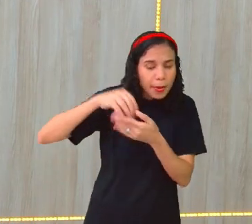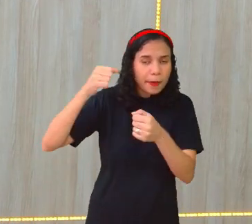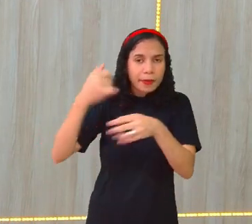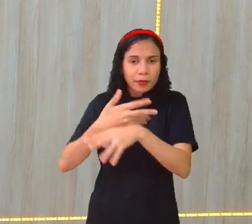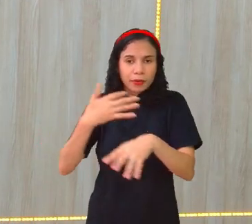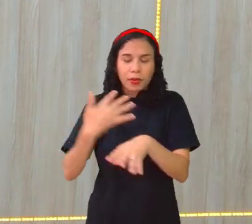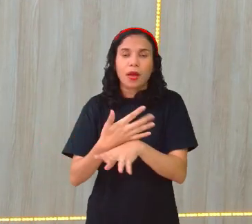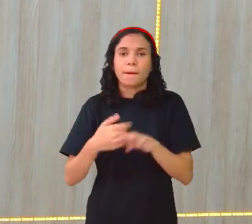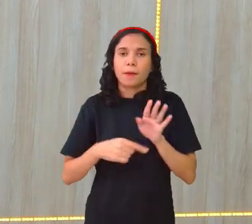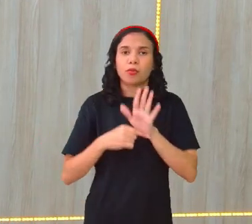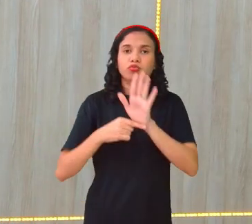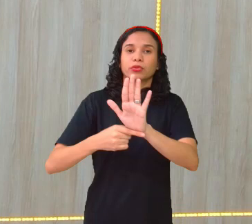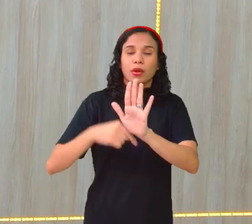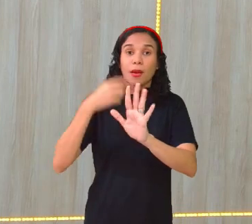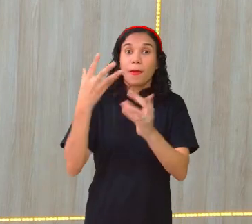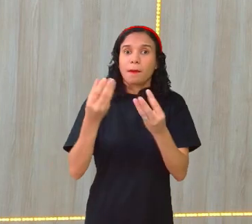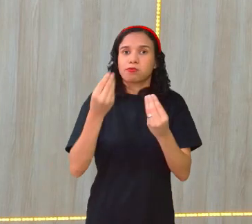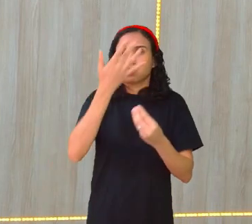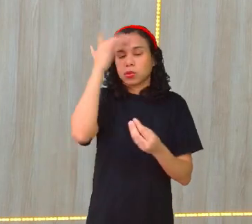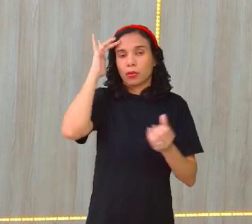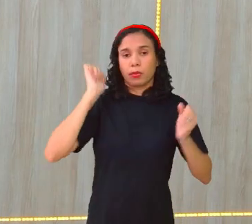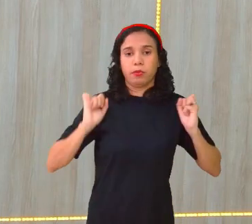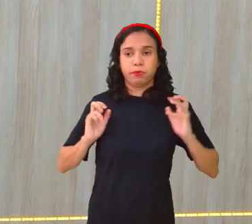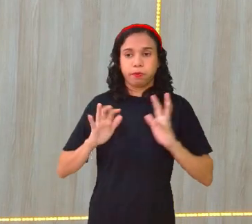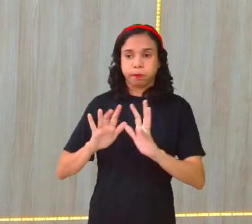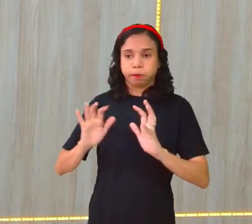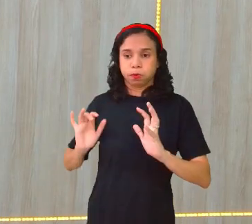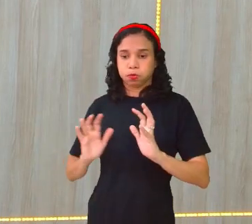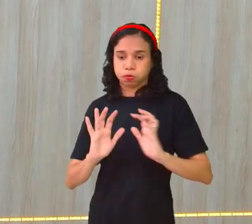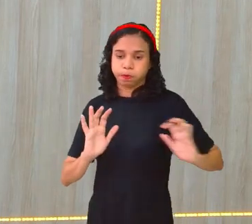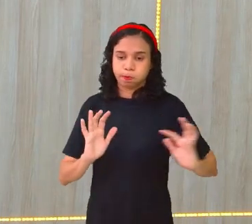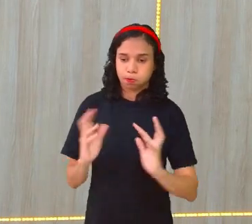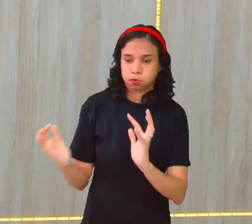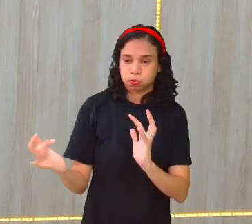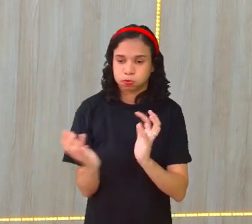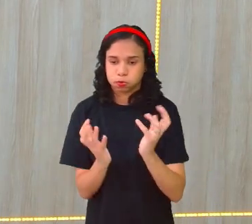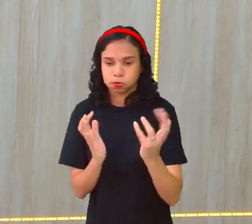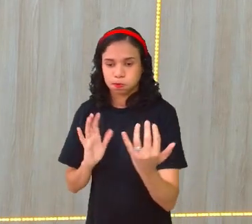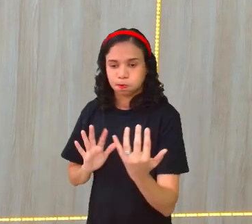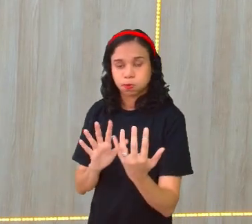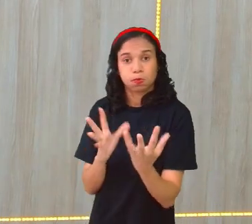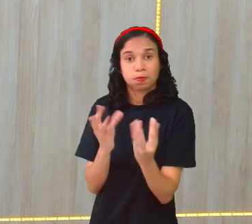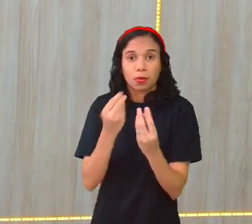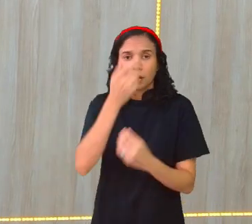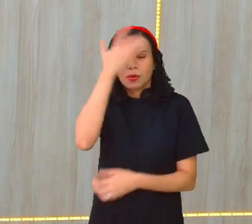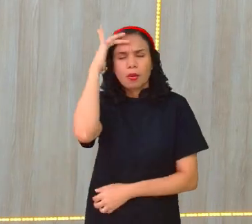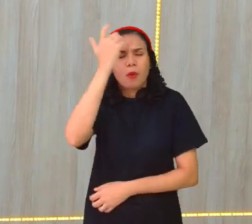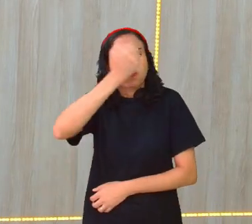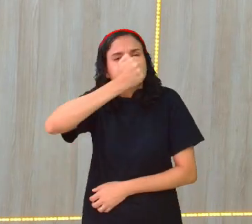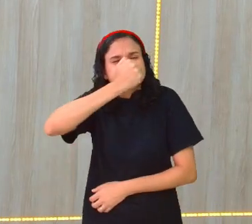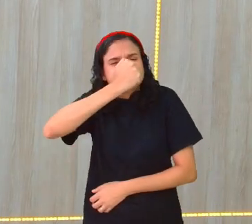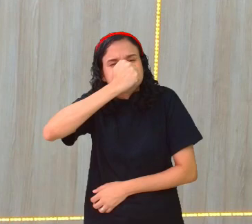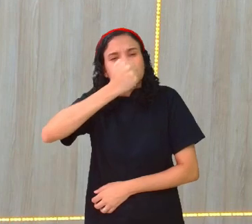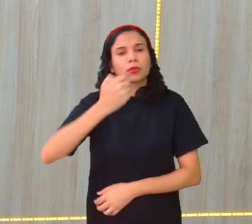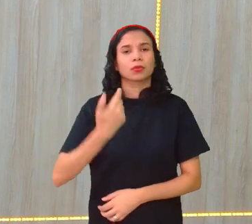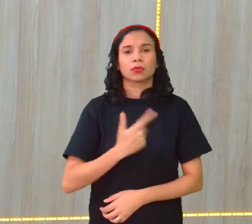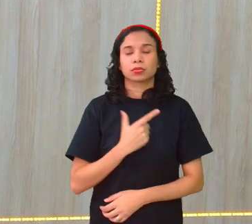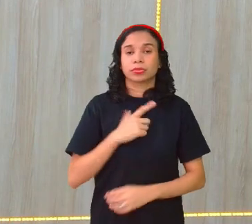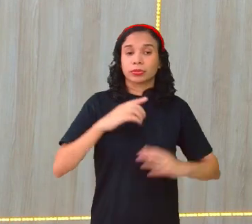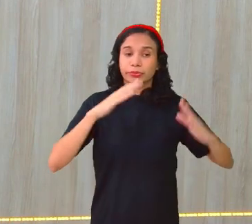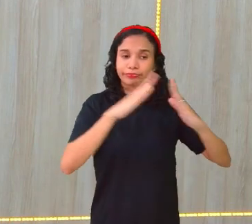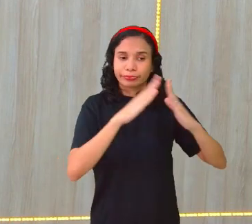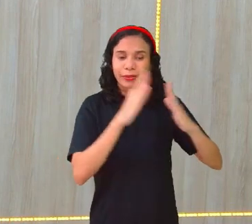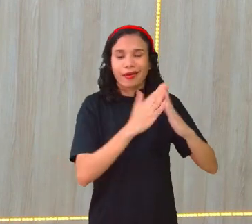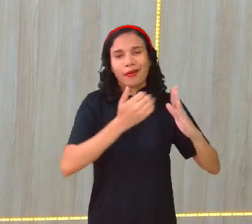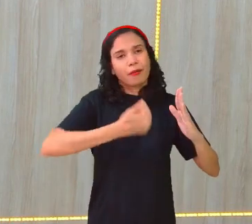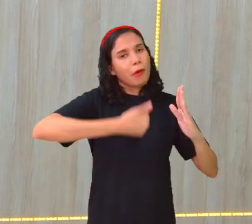chegando e esses centros urbanos eles foram ficando cheios de pessoas, não tinha moradia